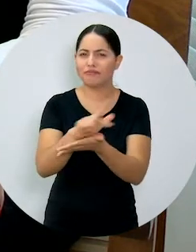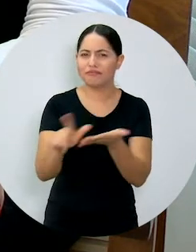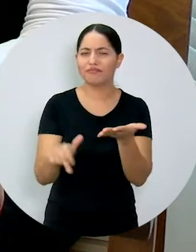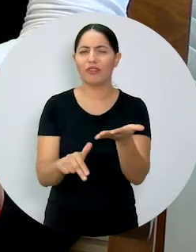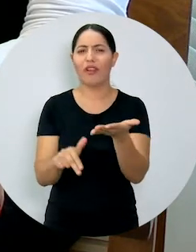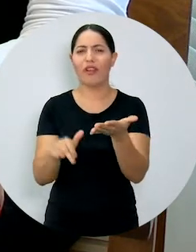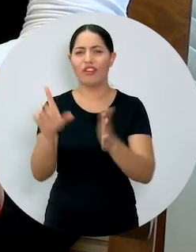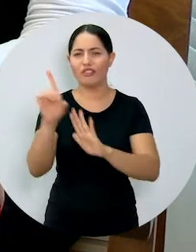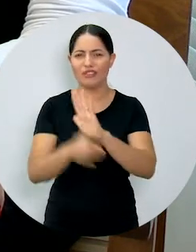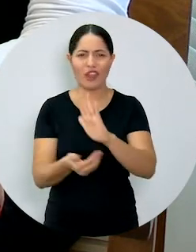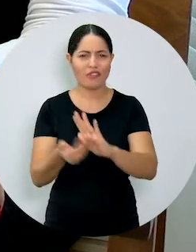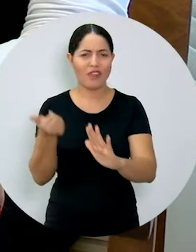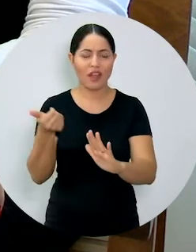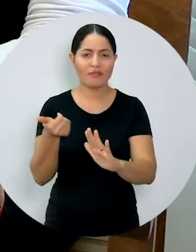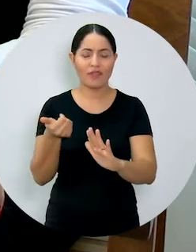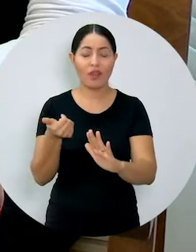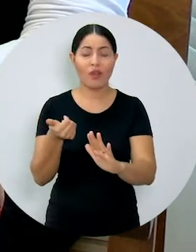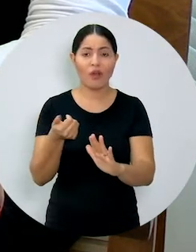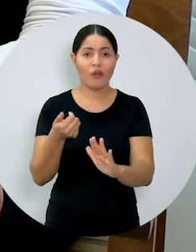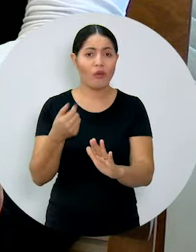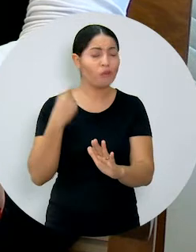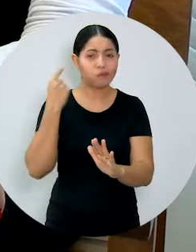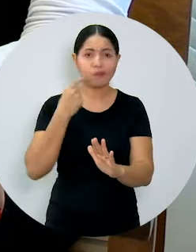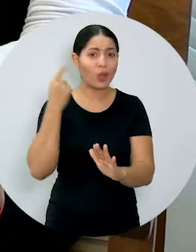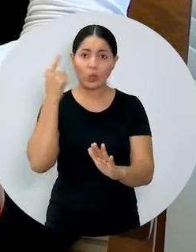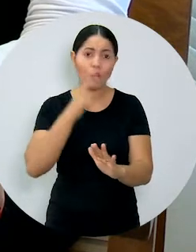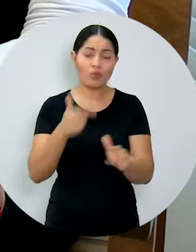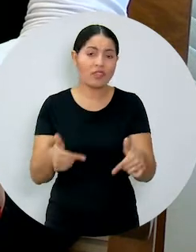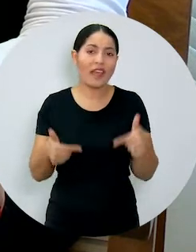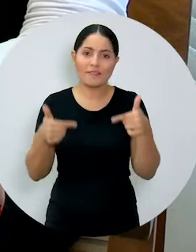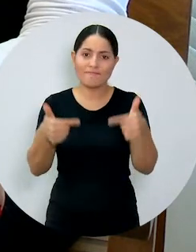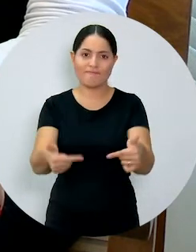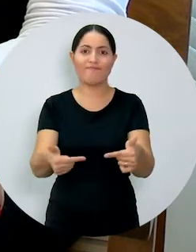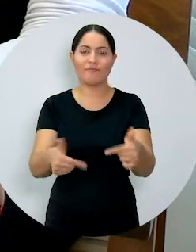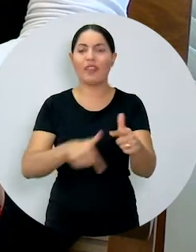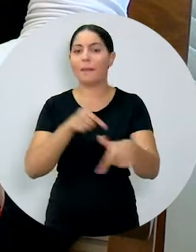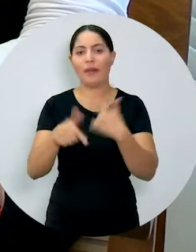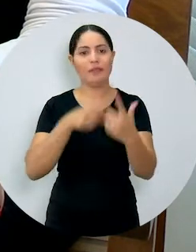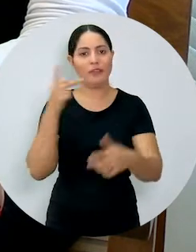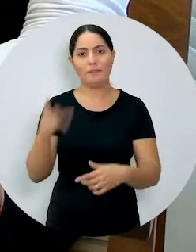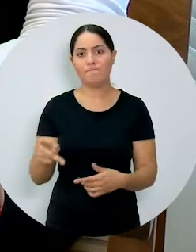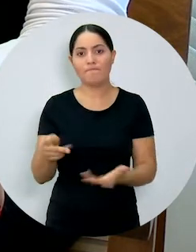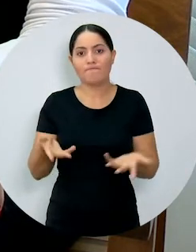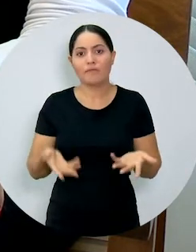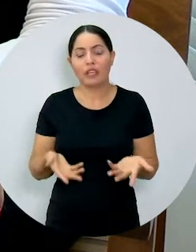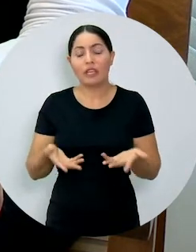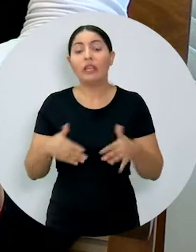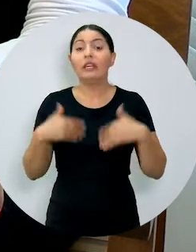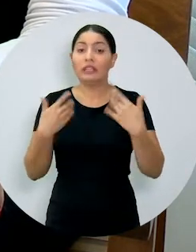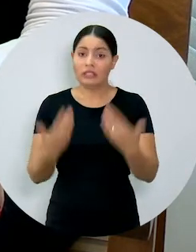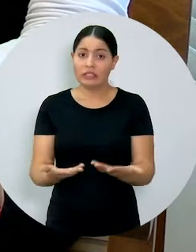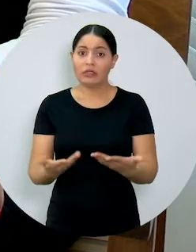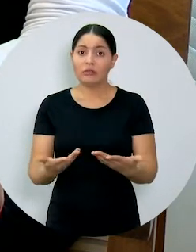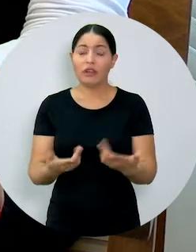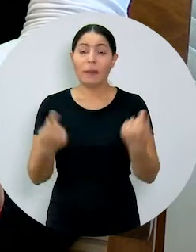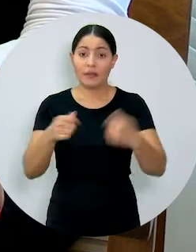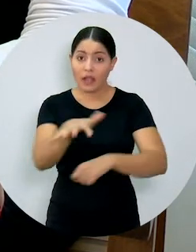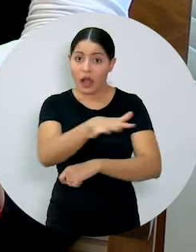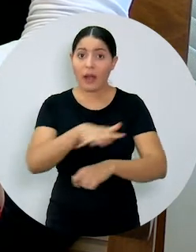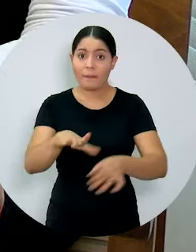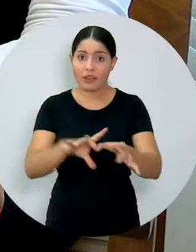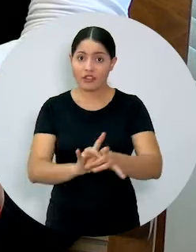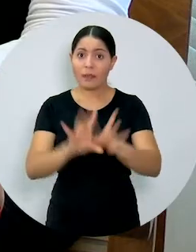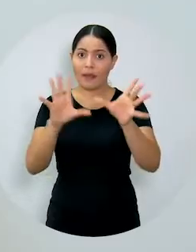a possibilidade de desenvolver o seu trabalho. O seu trabalho se dá mais plenamente no ambiente